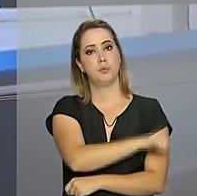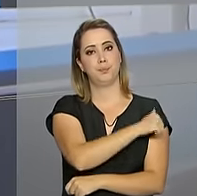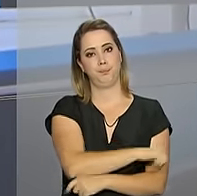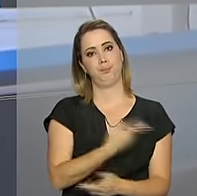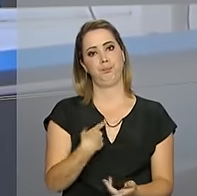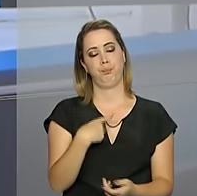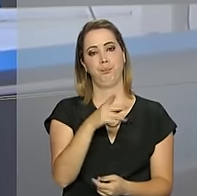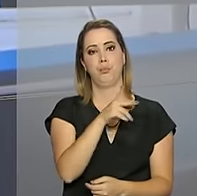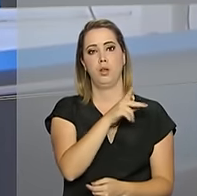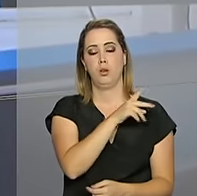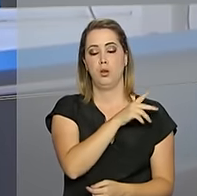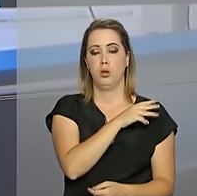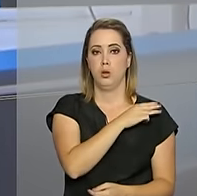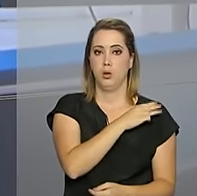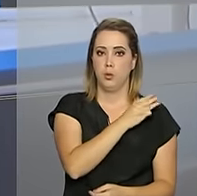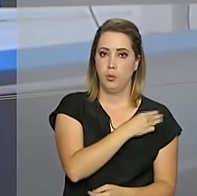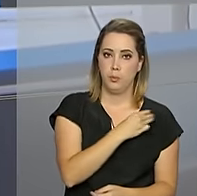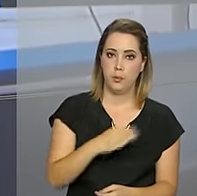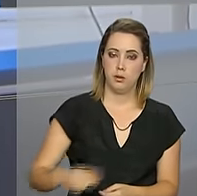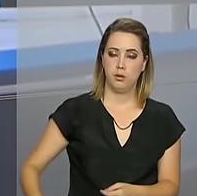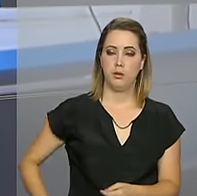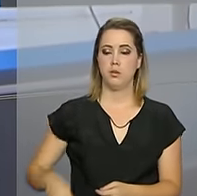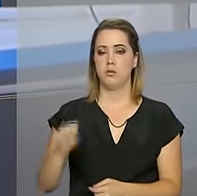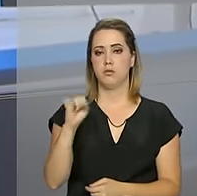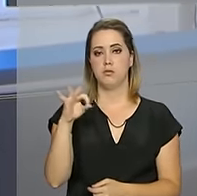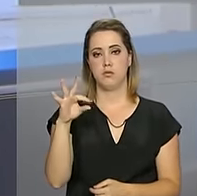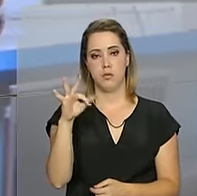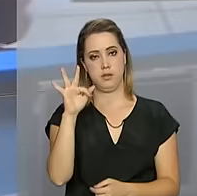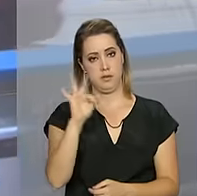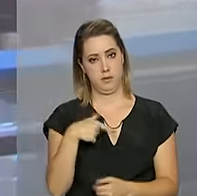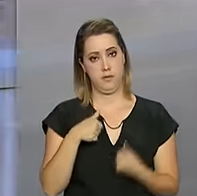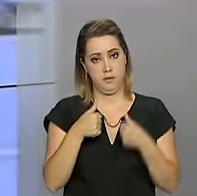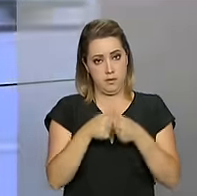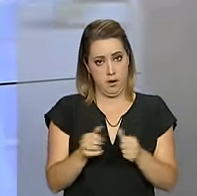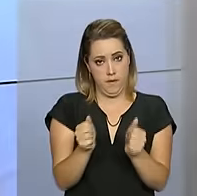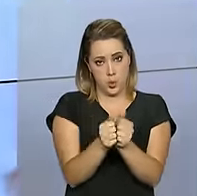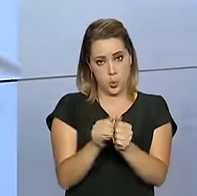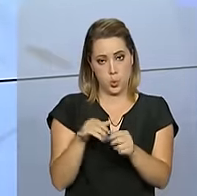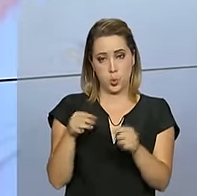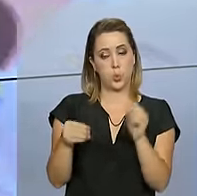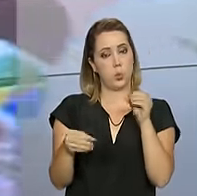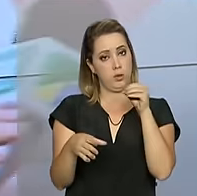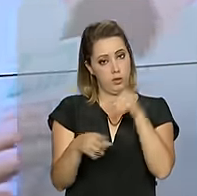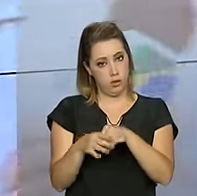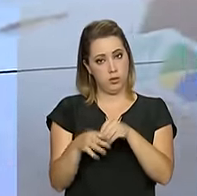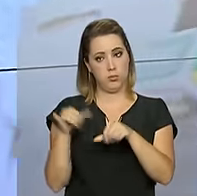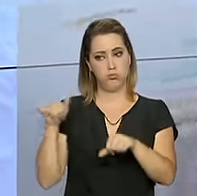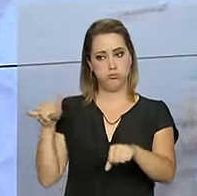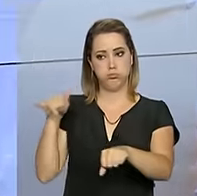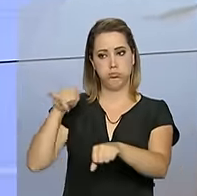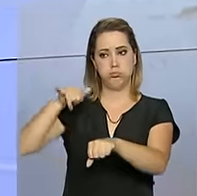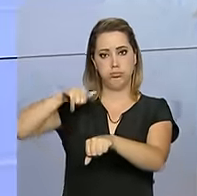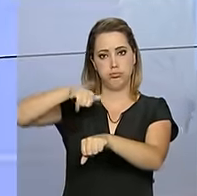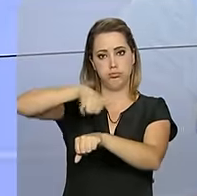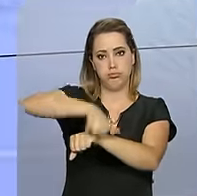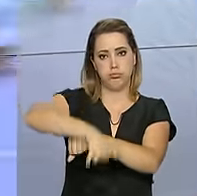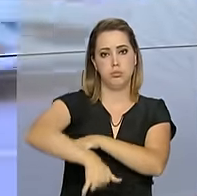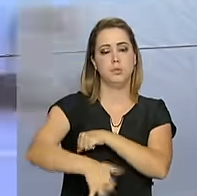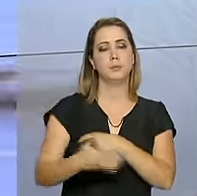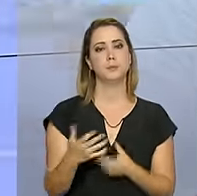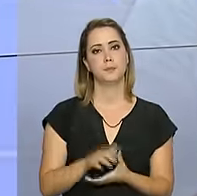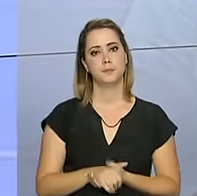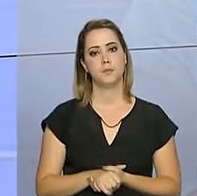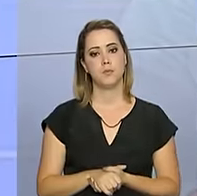ministro Teori Zavascki estava na lista de passageiros. Ao vivo, a repórter Luana Karen tem mais informações para a gente. Olá, Luana, boa